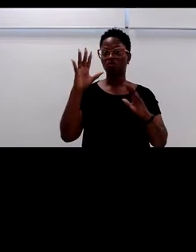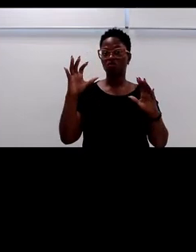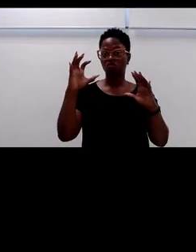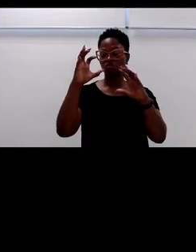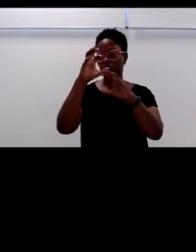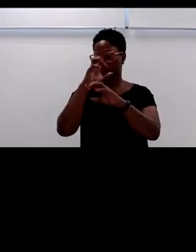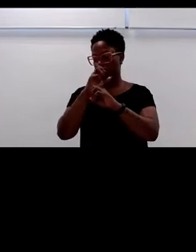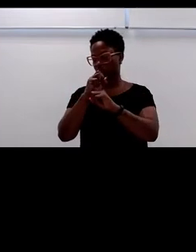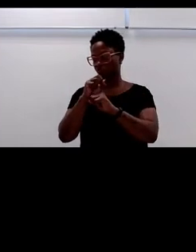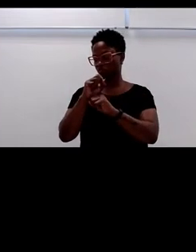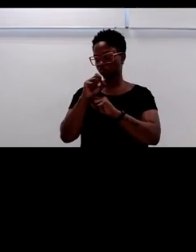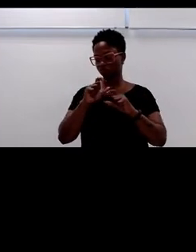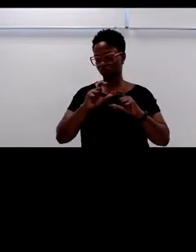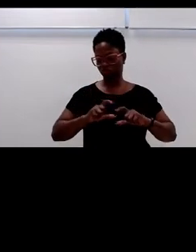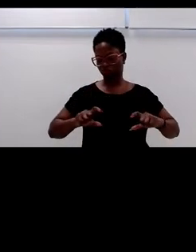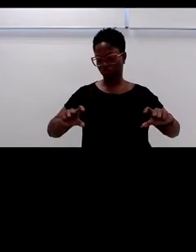ó.